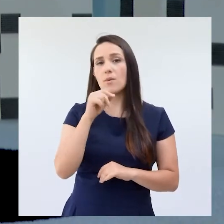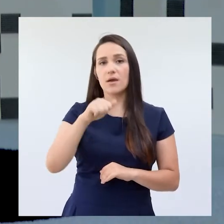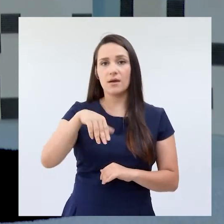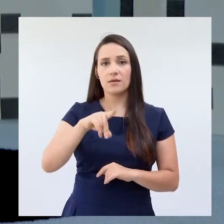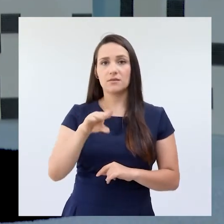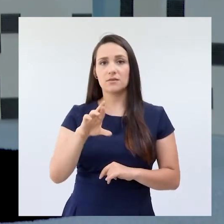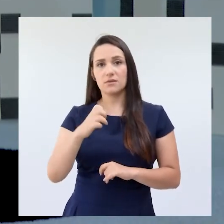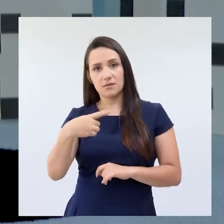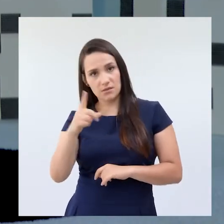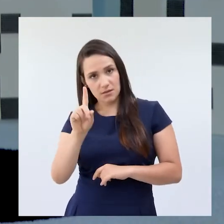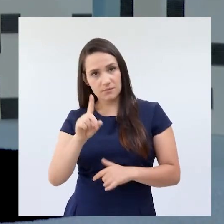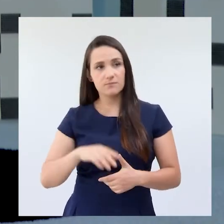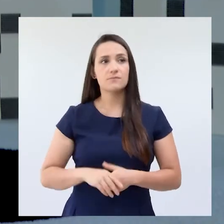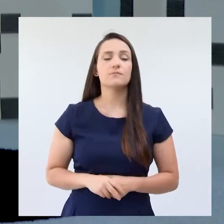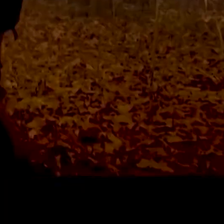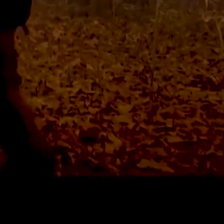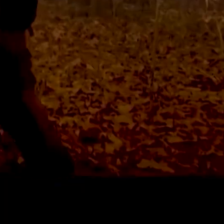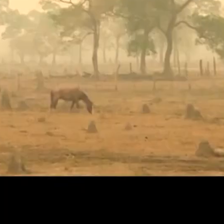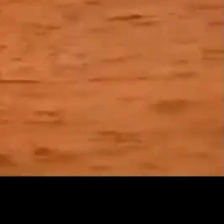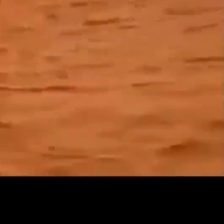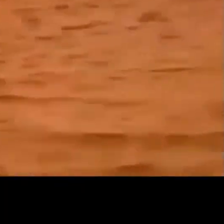Grosso do Sul, André Borges.